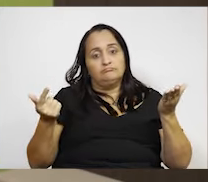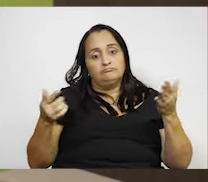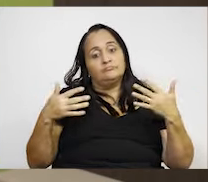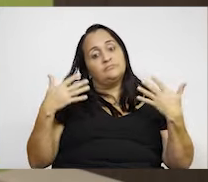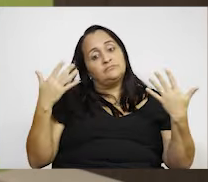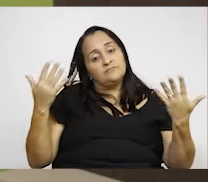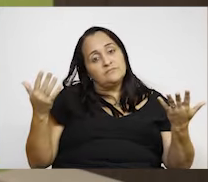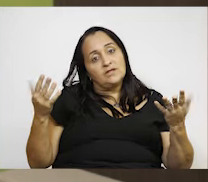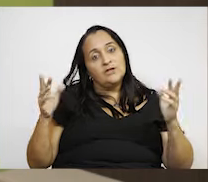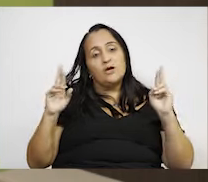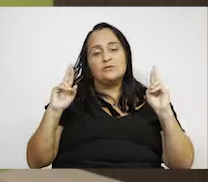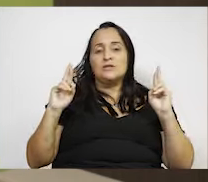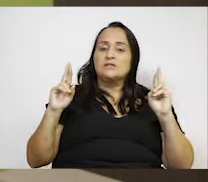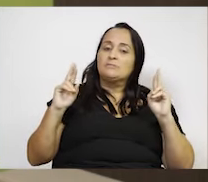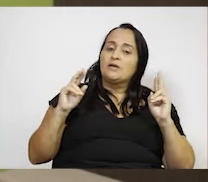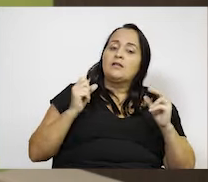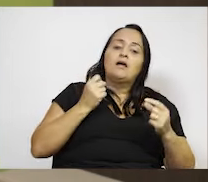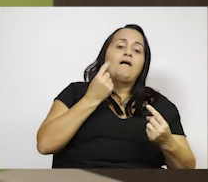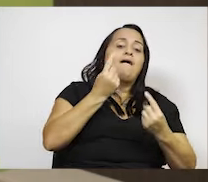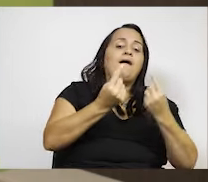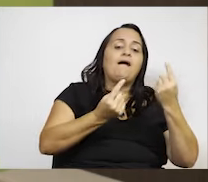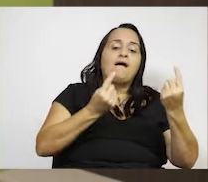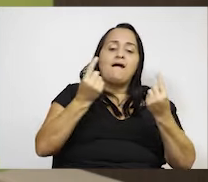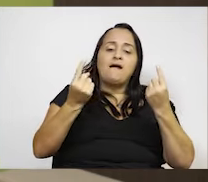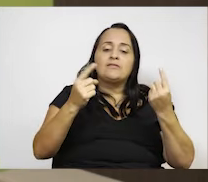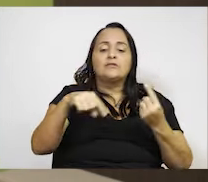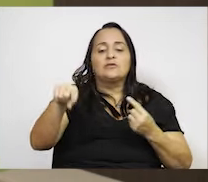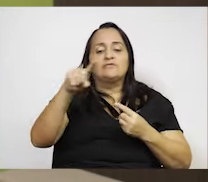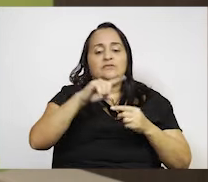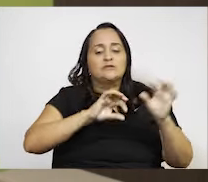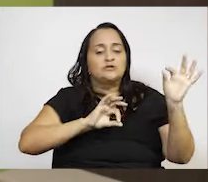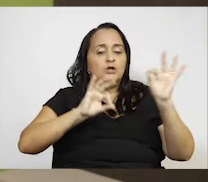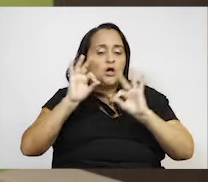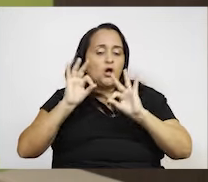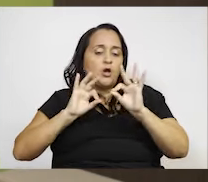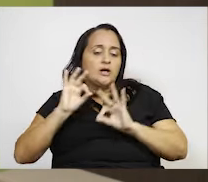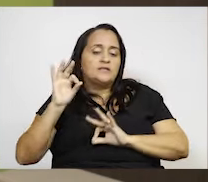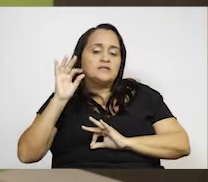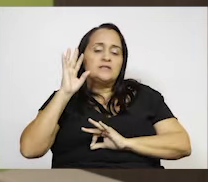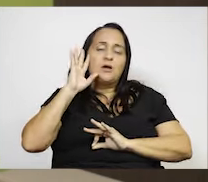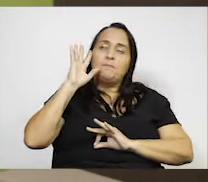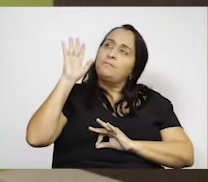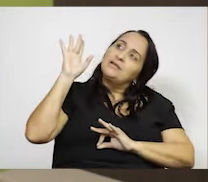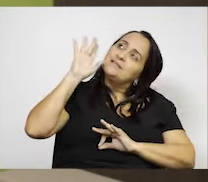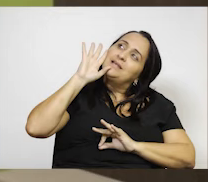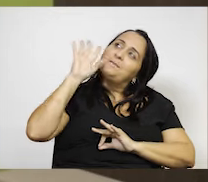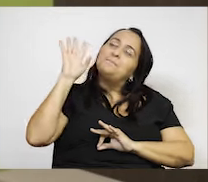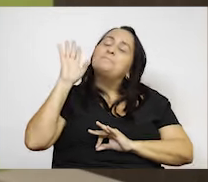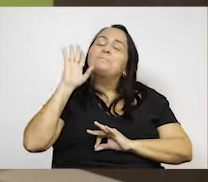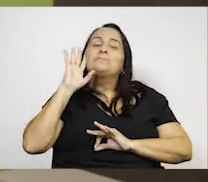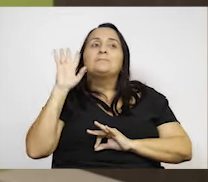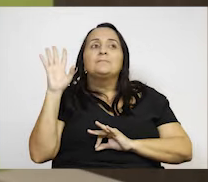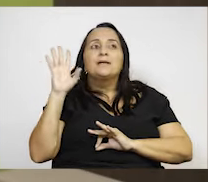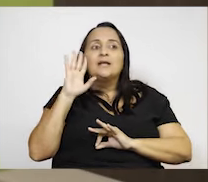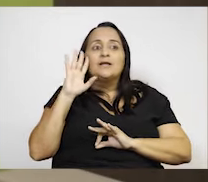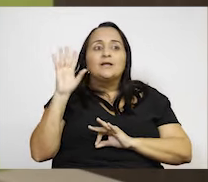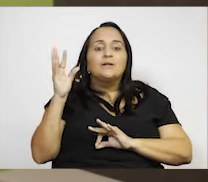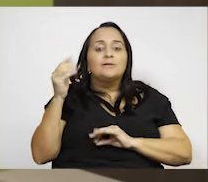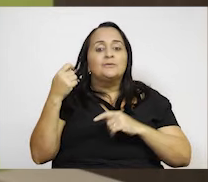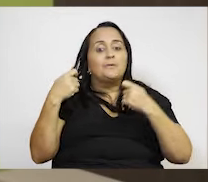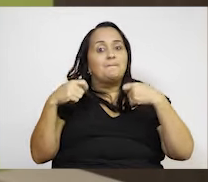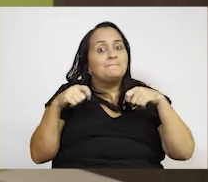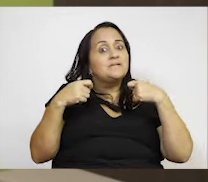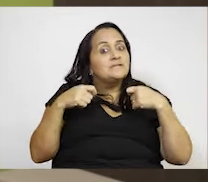que a gente espera, né? Que cada um de vocês consiga organizar pensamentos. Mas para organizar o pensamento em relação ao fato,